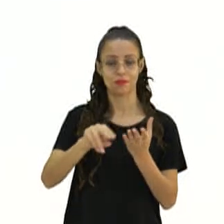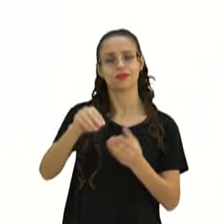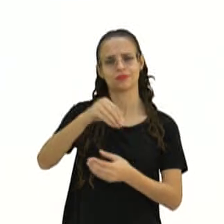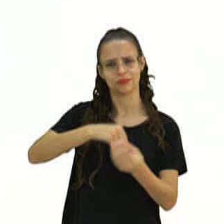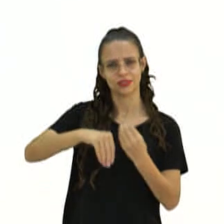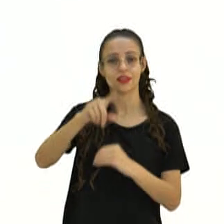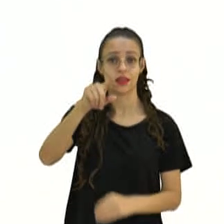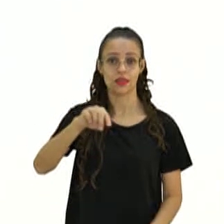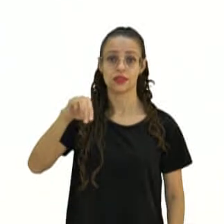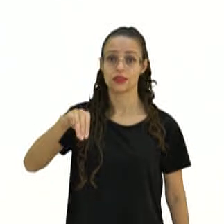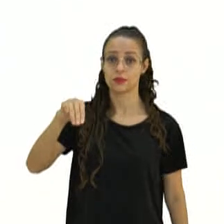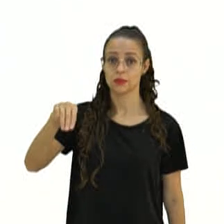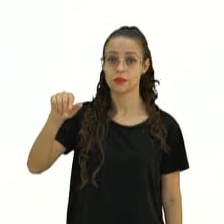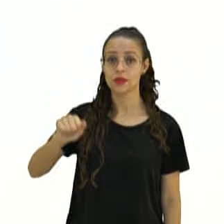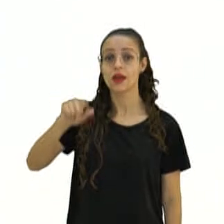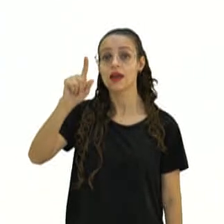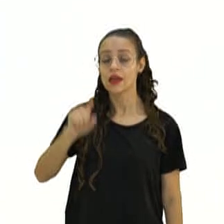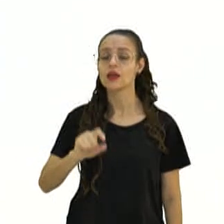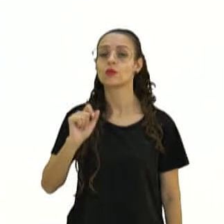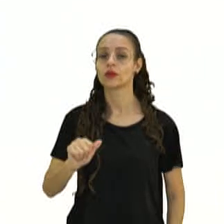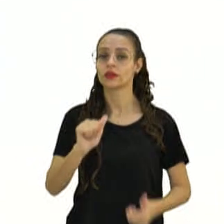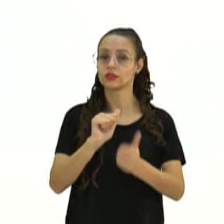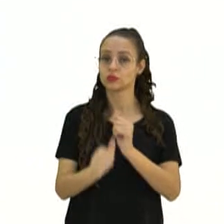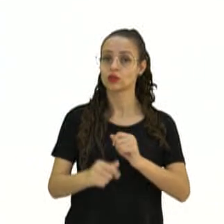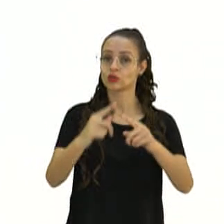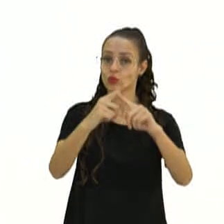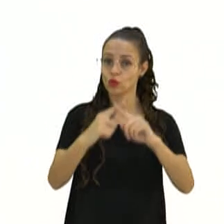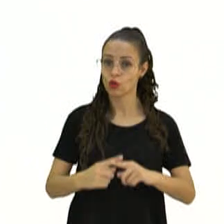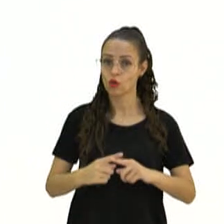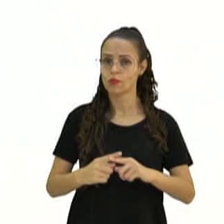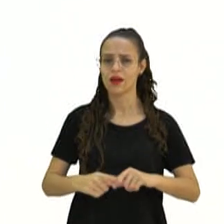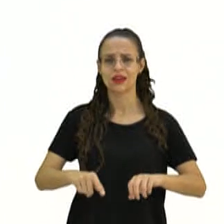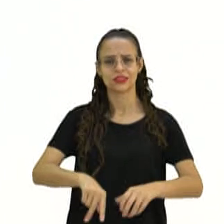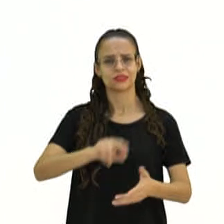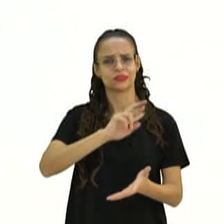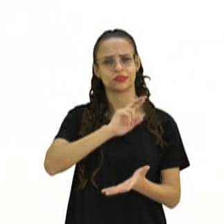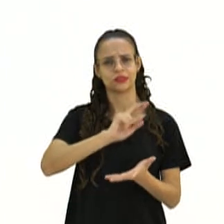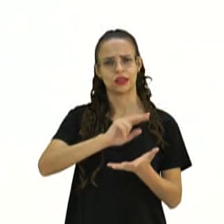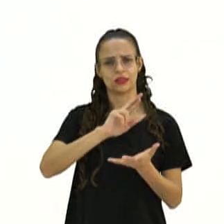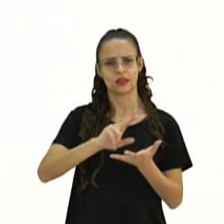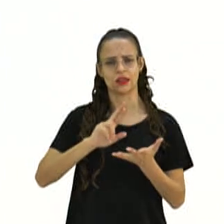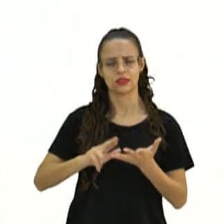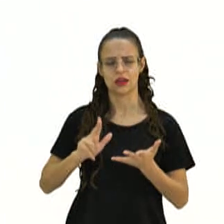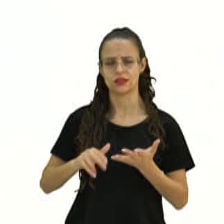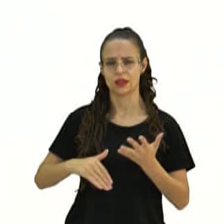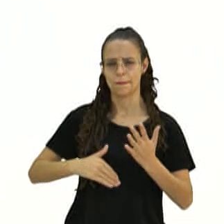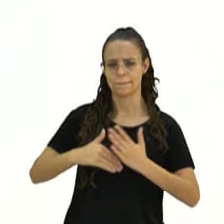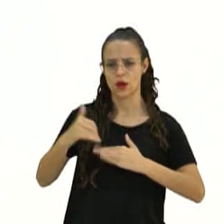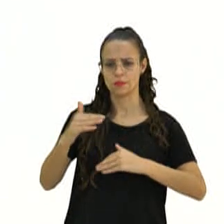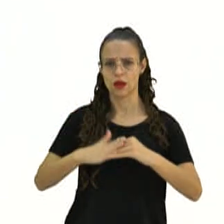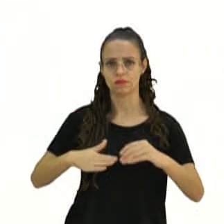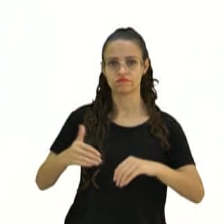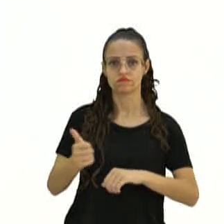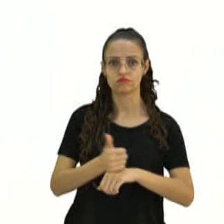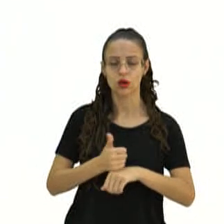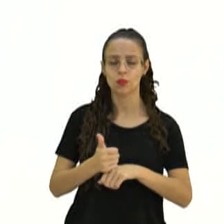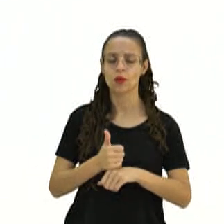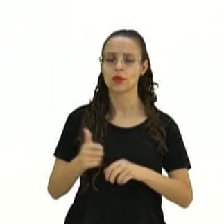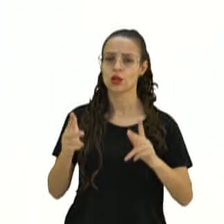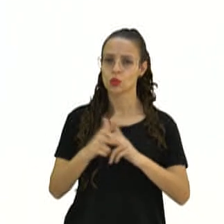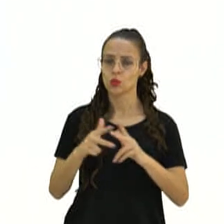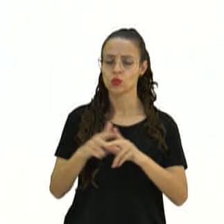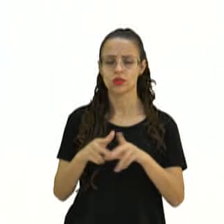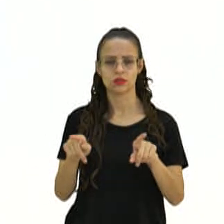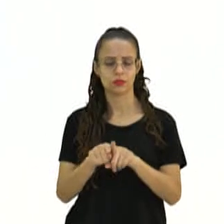MMA, são esportes de combate que permitem uma ampla variedade de técnicas e habilidades de luta, a partir da mistura de vários